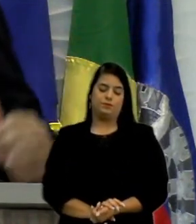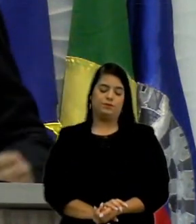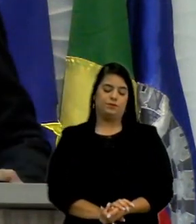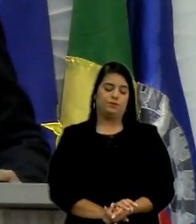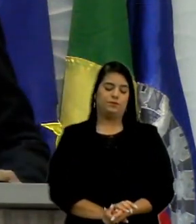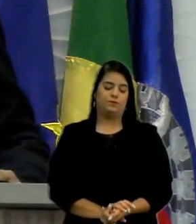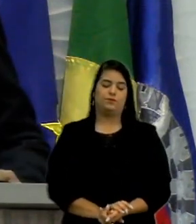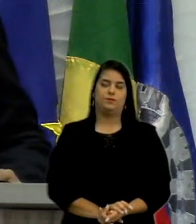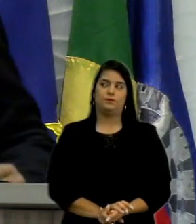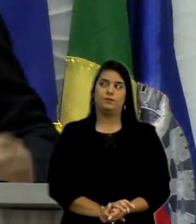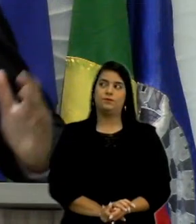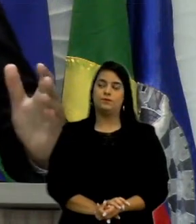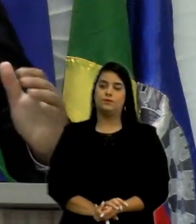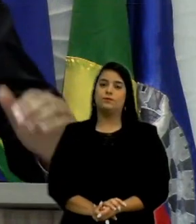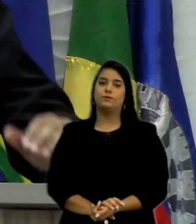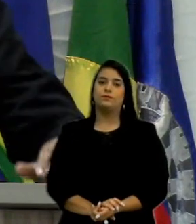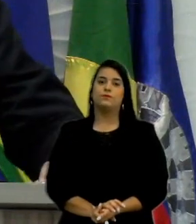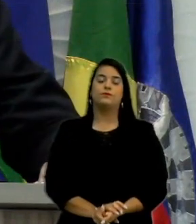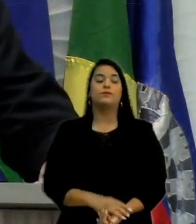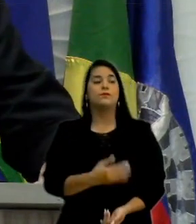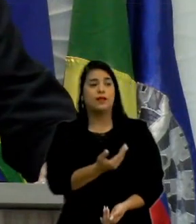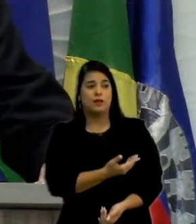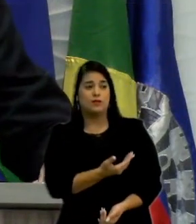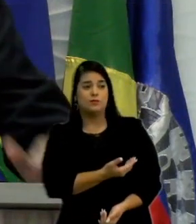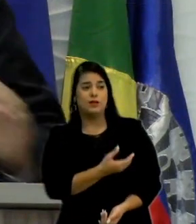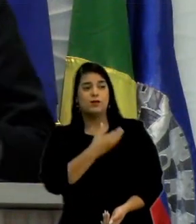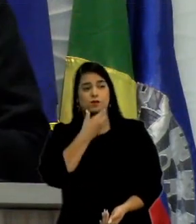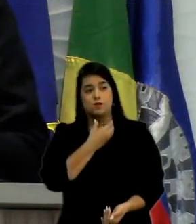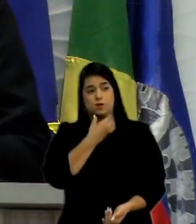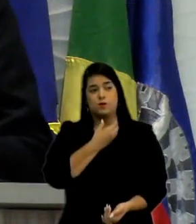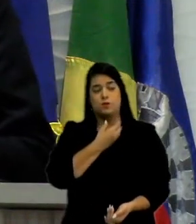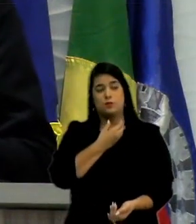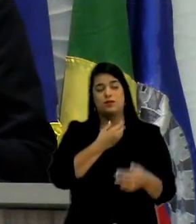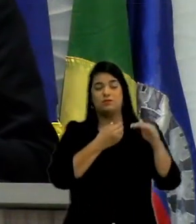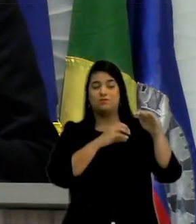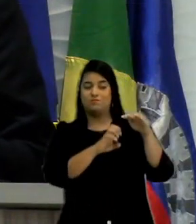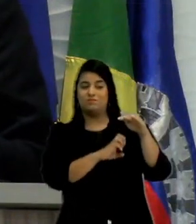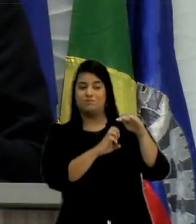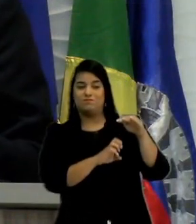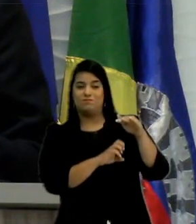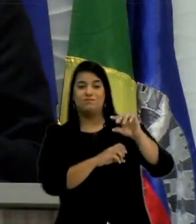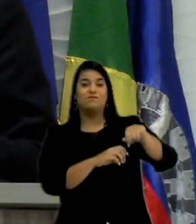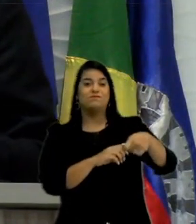pouco do nosso amigo empresário Zé Almeida,